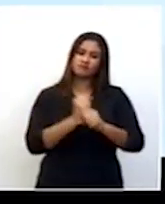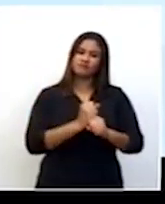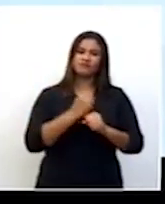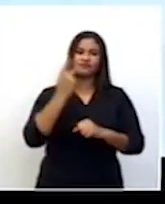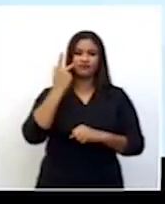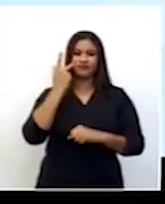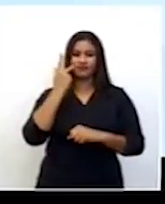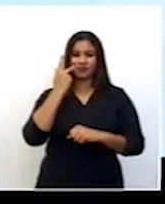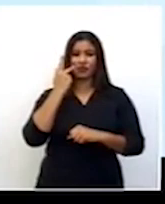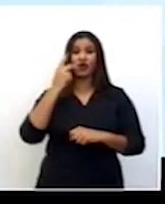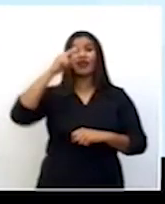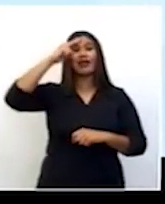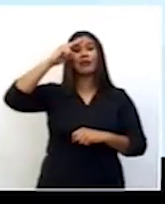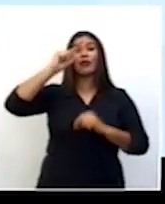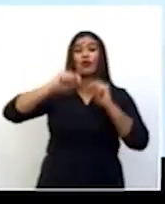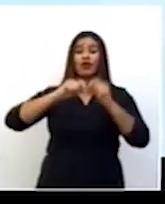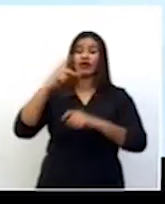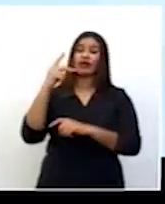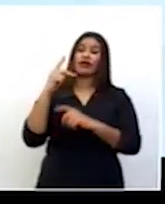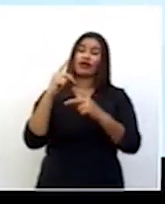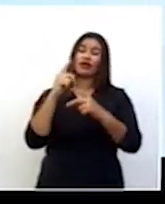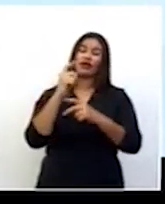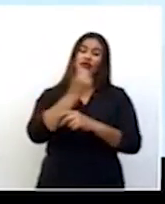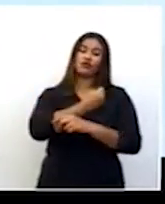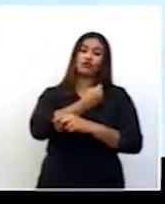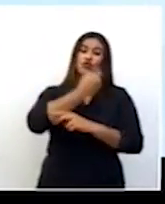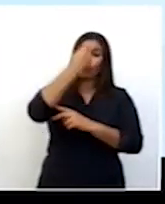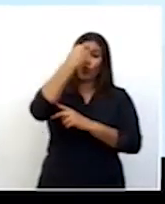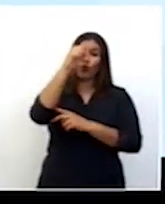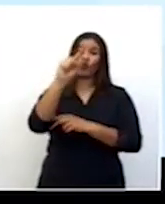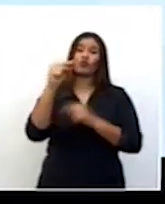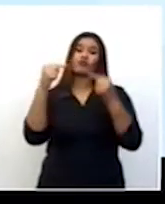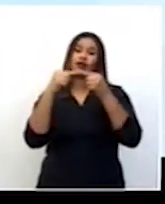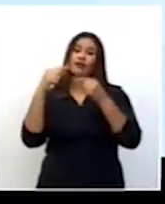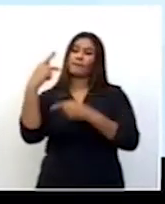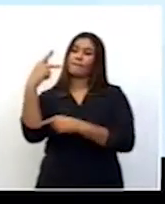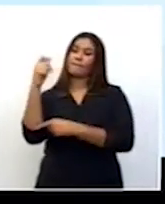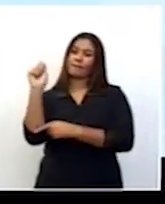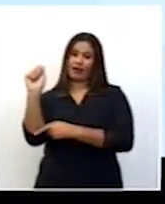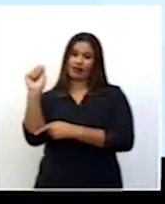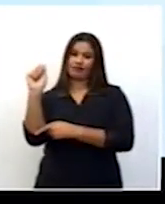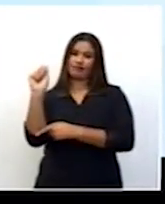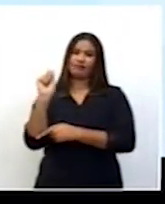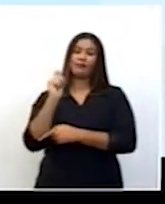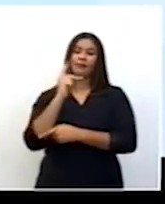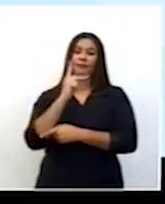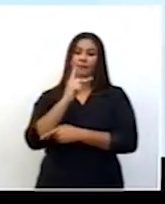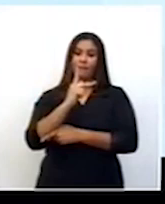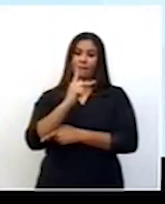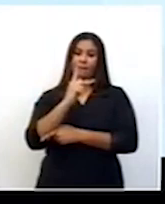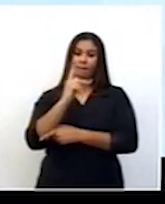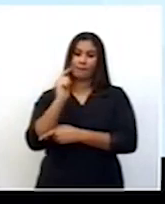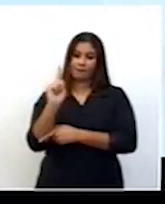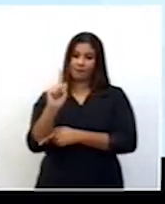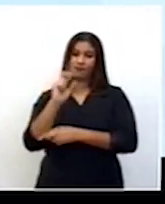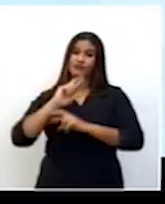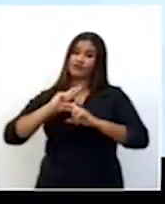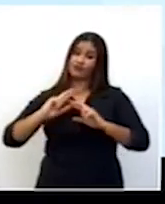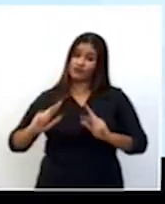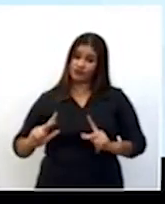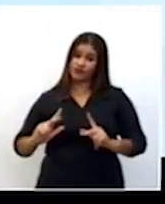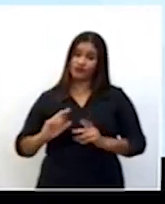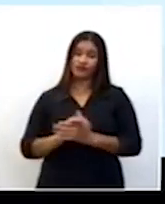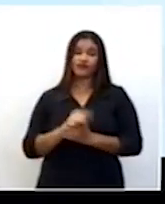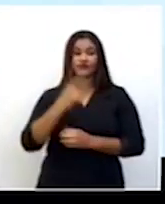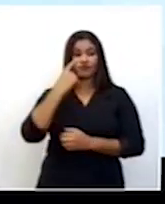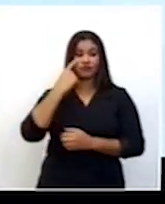na PA, né? Isso. Na PA a gente usa o último termo. Nesse eu não preciso. Então, aí o que eu fiz? Então, eu coloquei 1 sobre 2 vezes